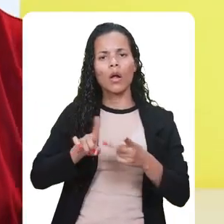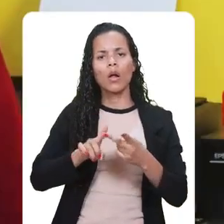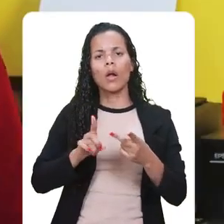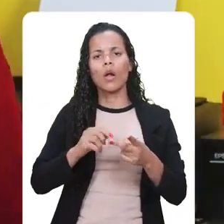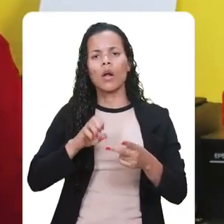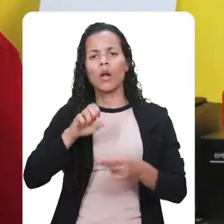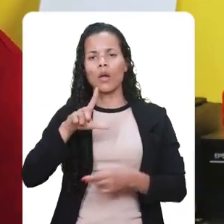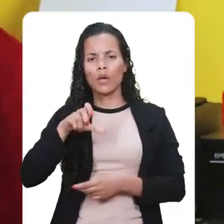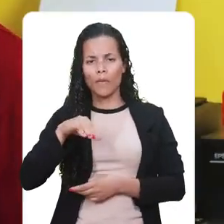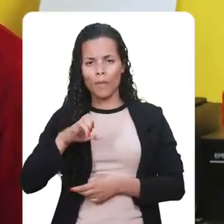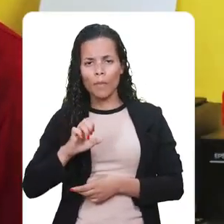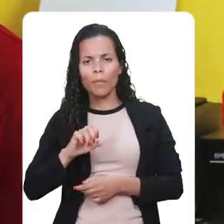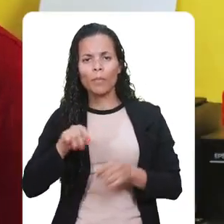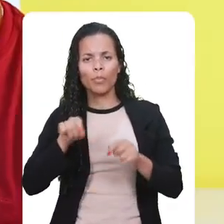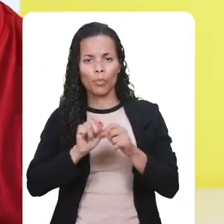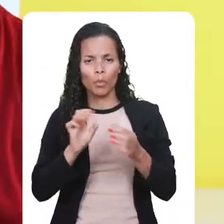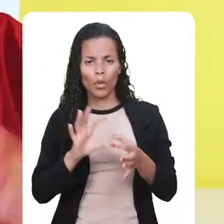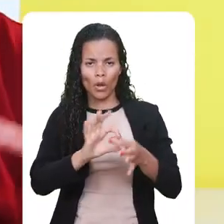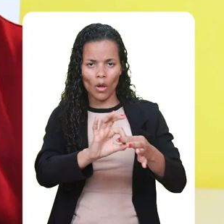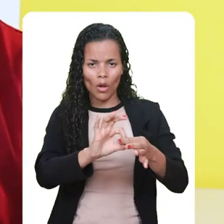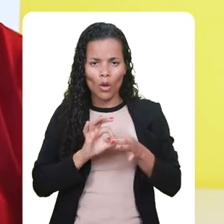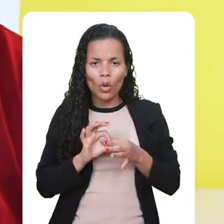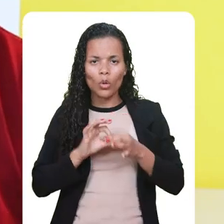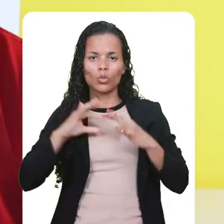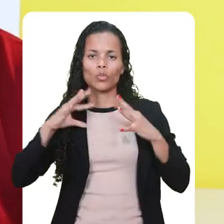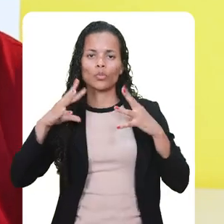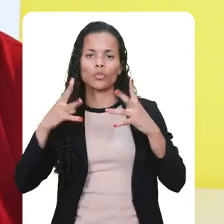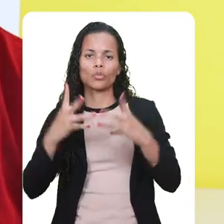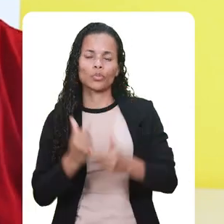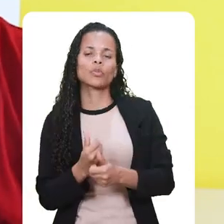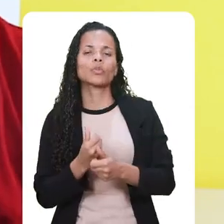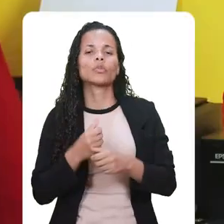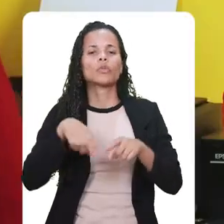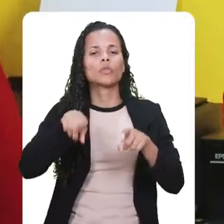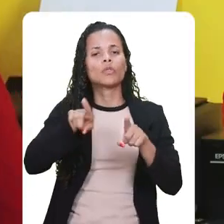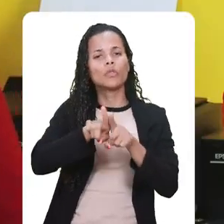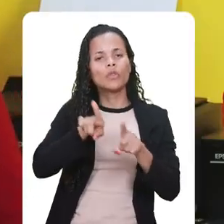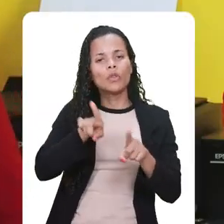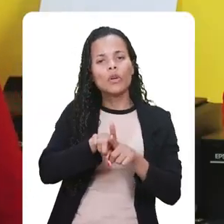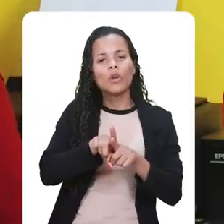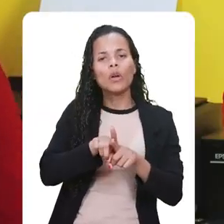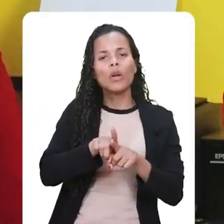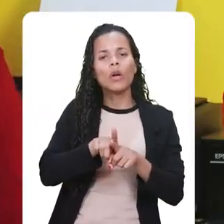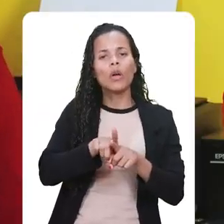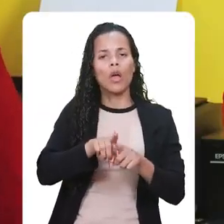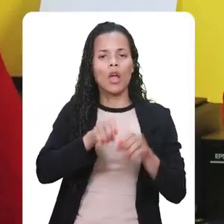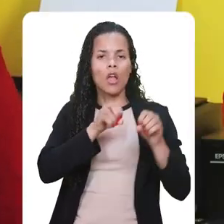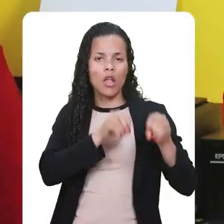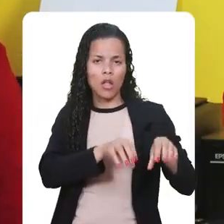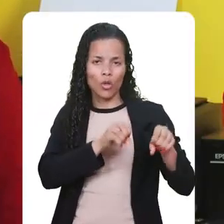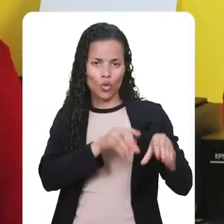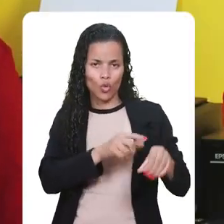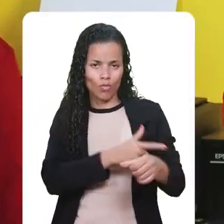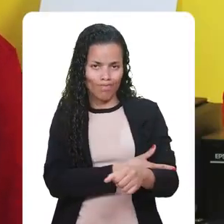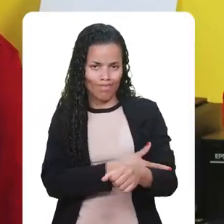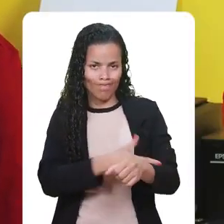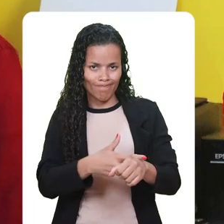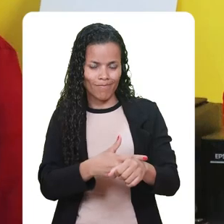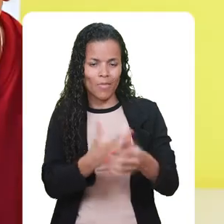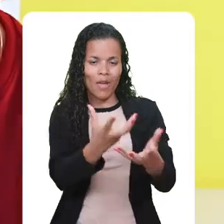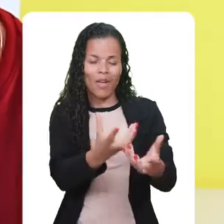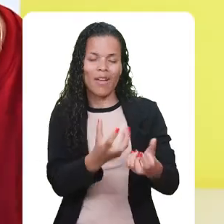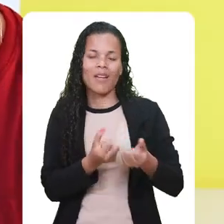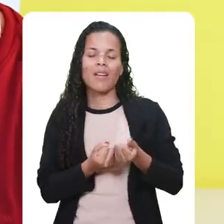ritmos, elementos, a composição no todo, até chegar à questão